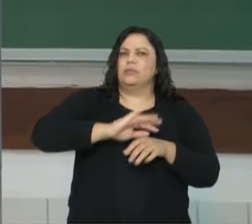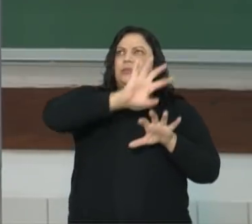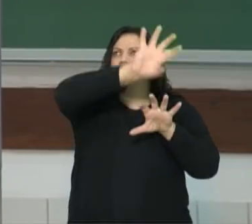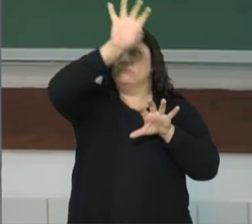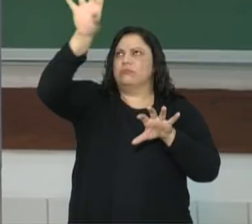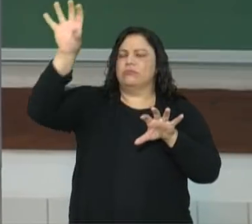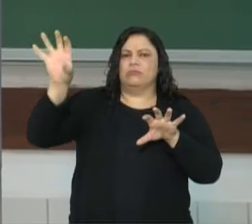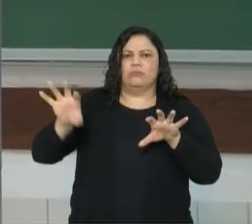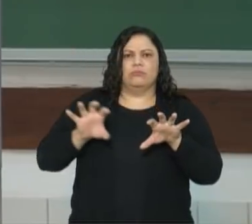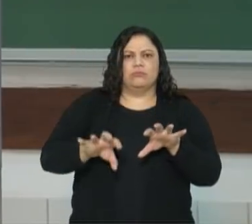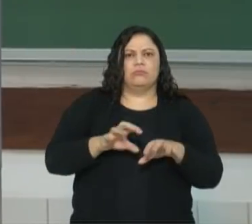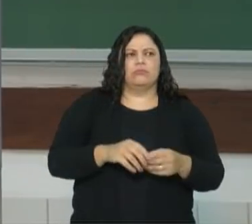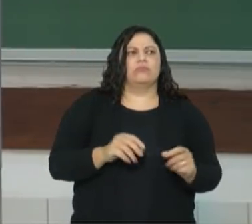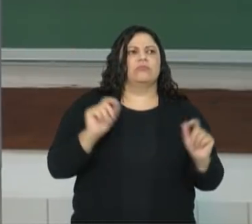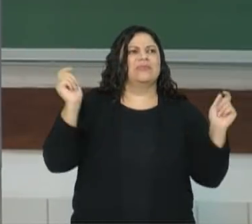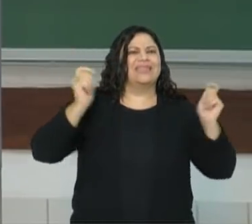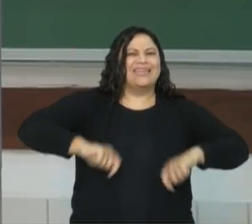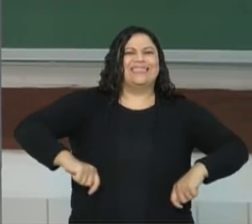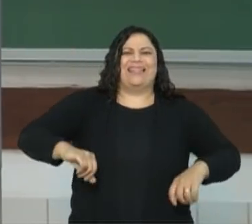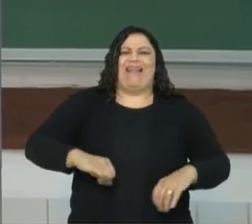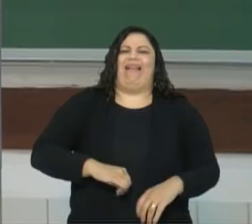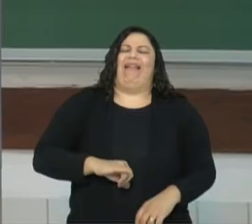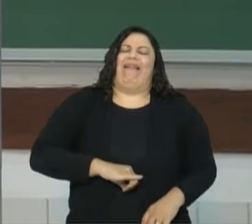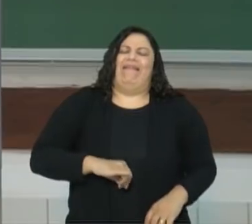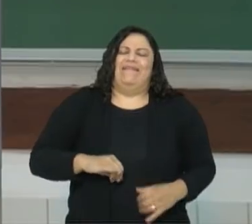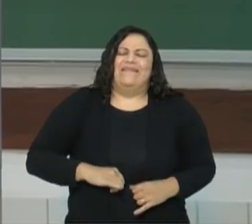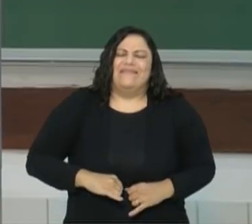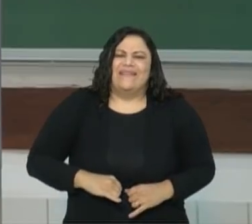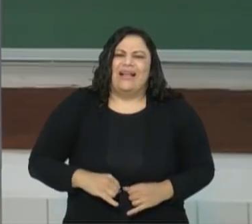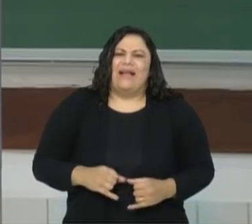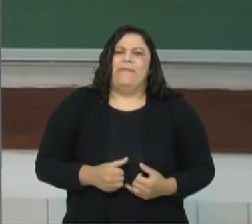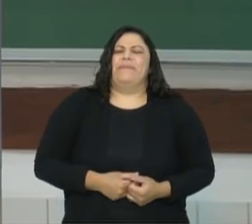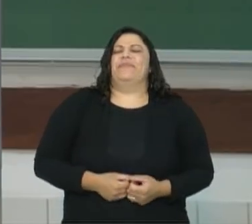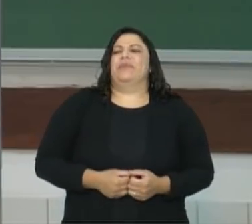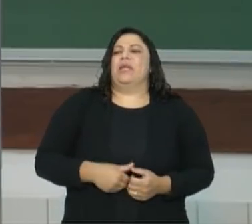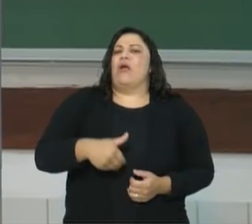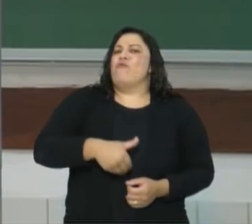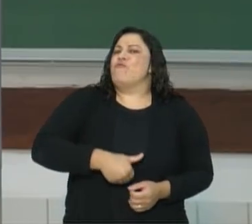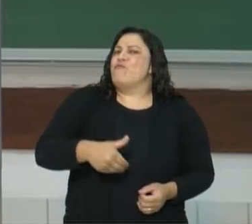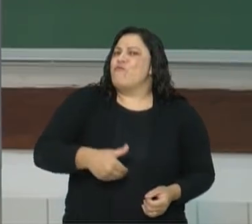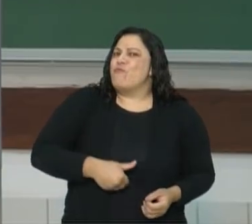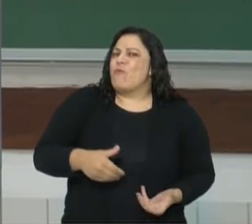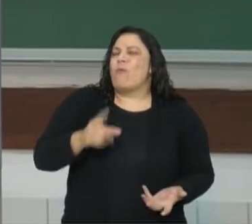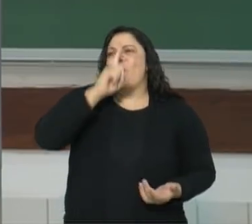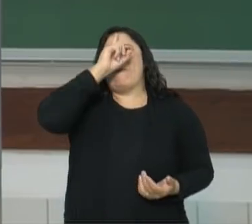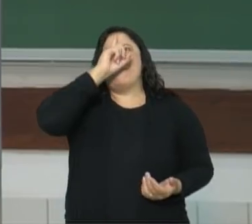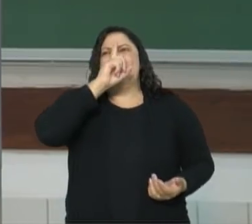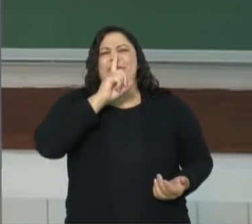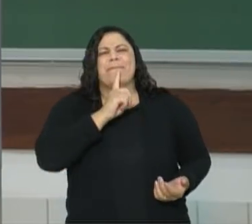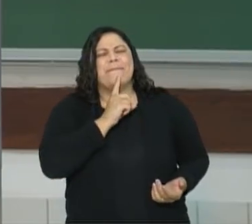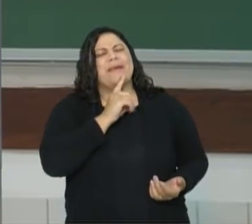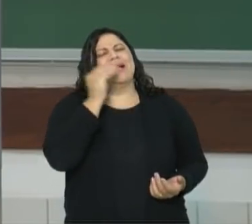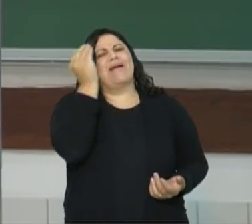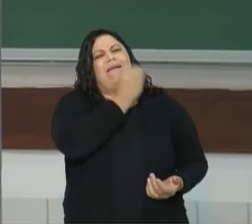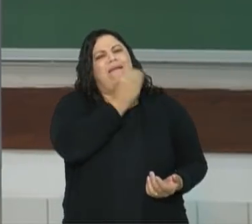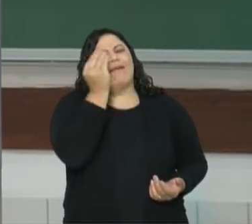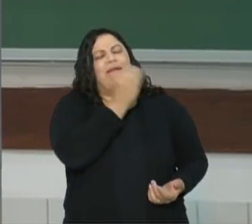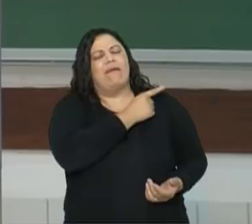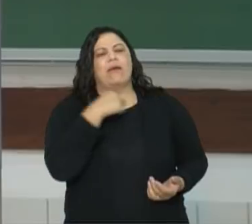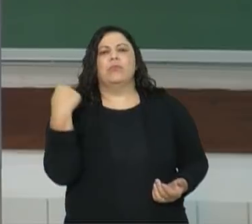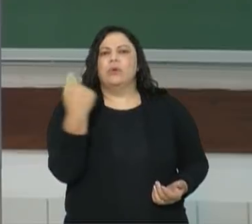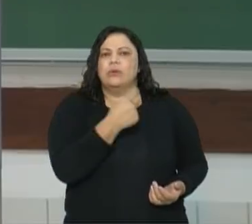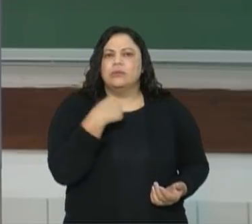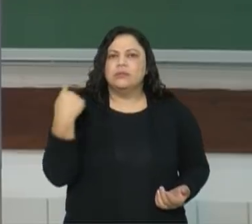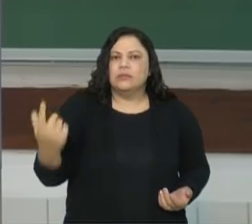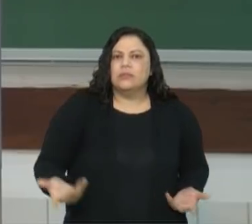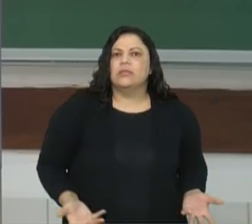era famélico, estava morrendo de fome, desnutrição e amarelo, porque sofriam de amarelão intensamente. E